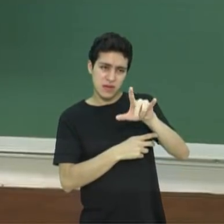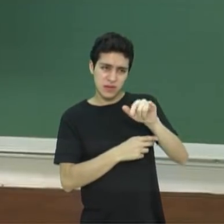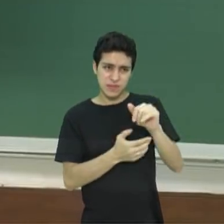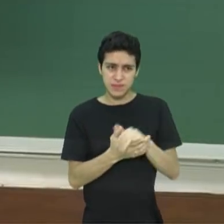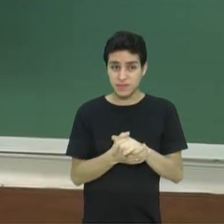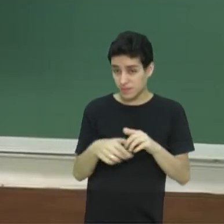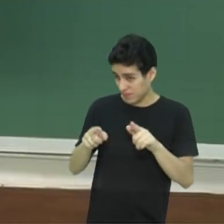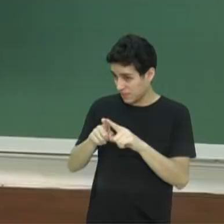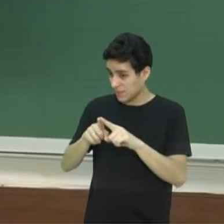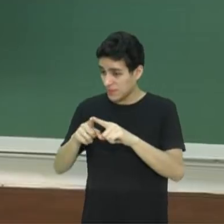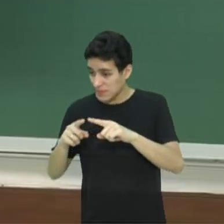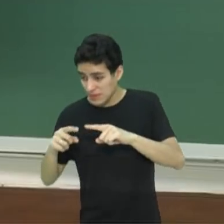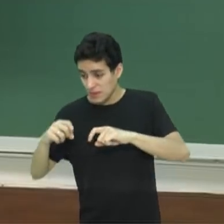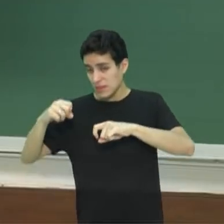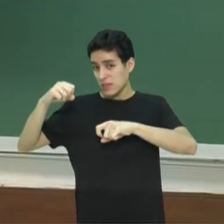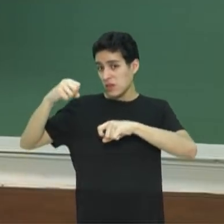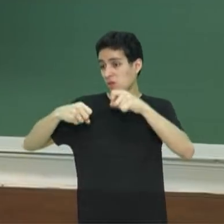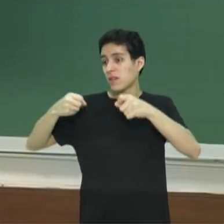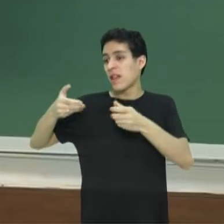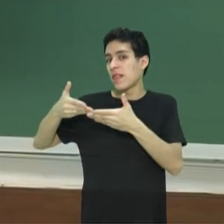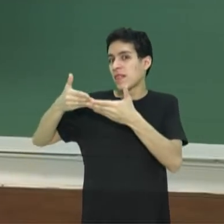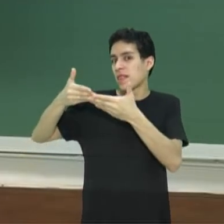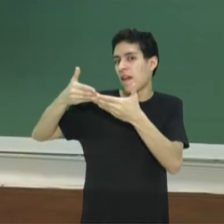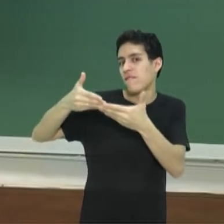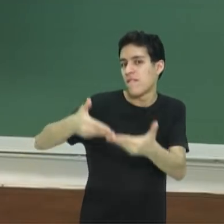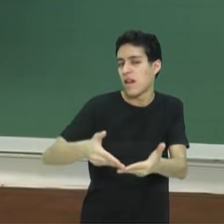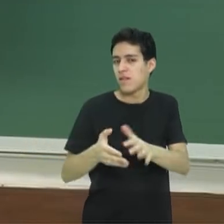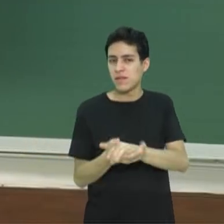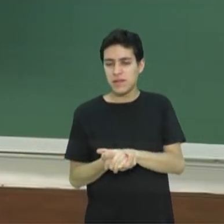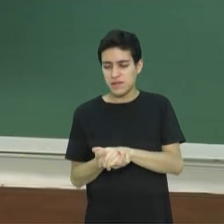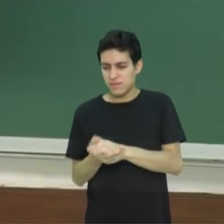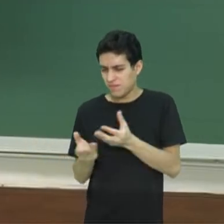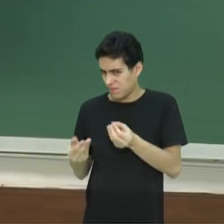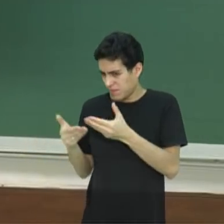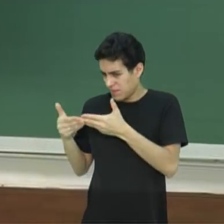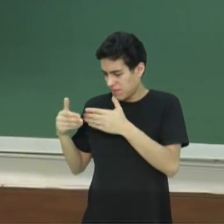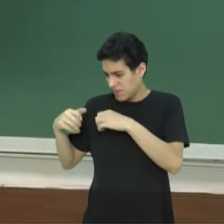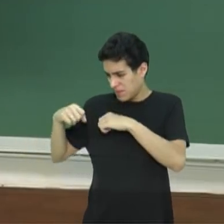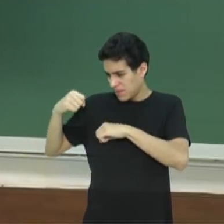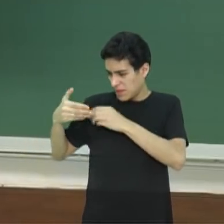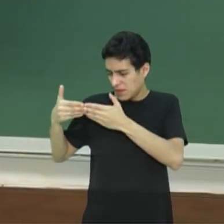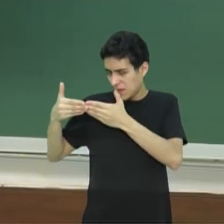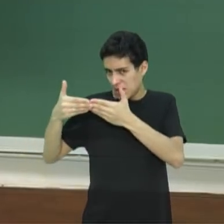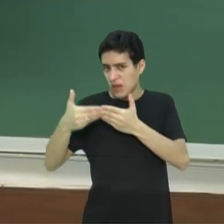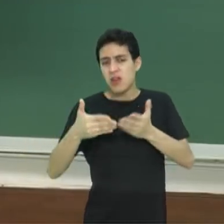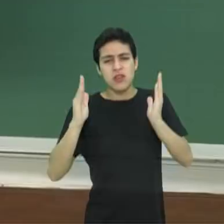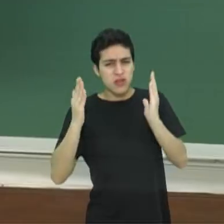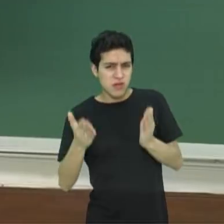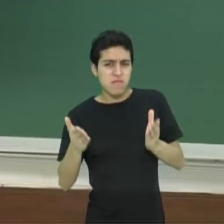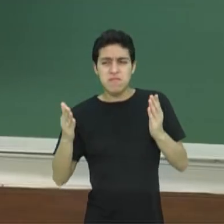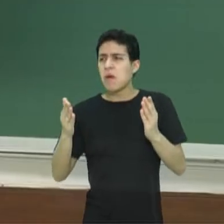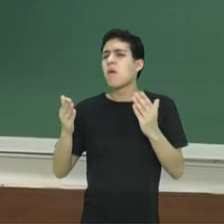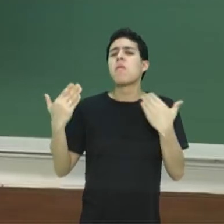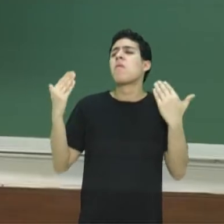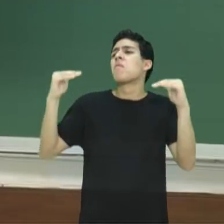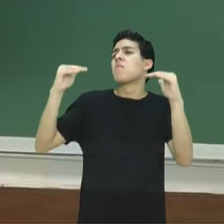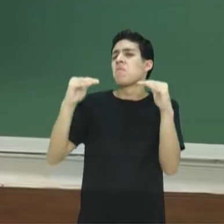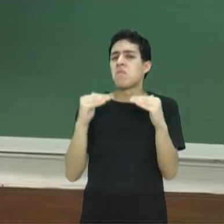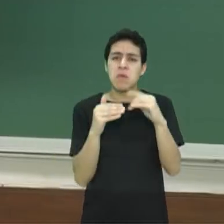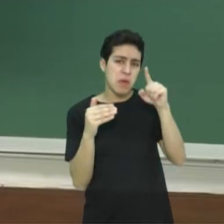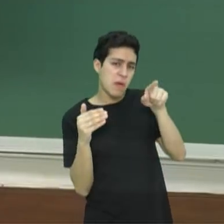né, beirão litoral, no Mediterrâneo. Então a produção da indústria naval é, como já foi dito, Estados Unidos e Japão, né, que